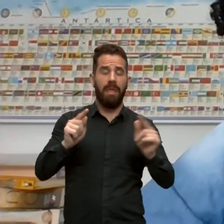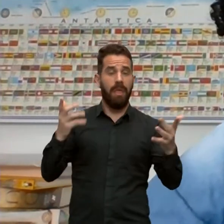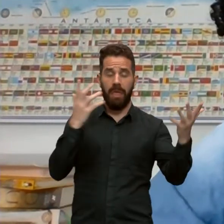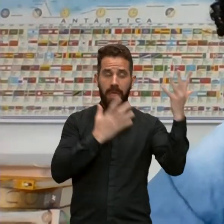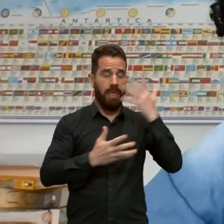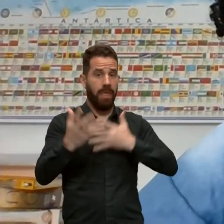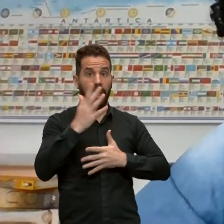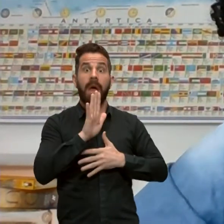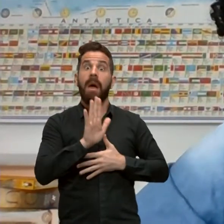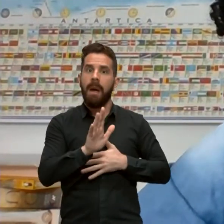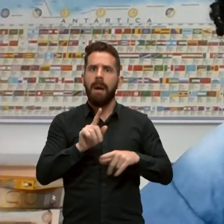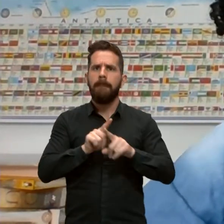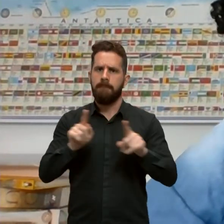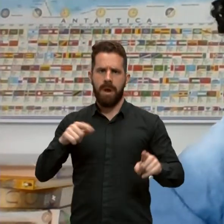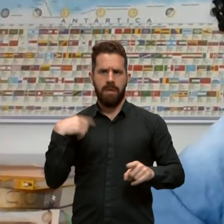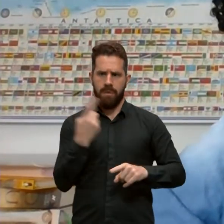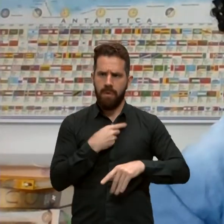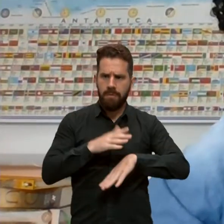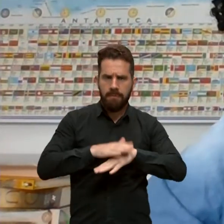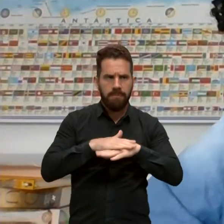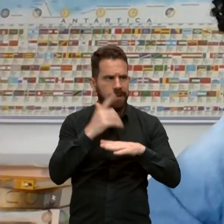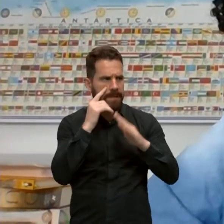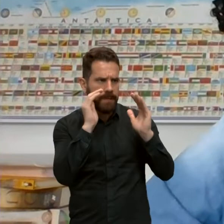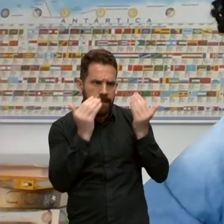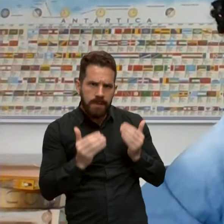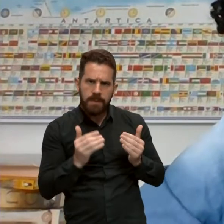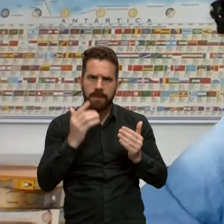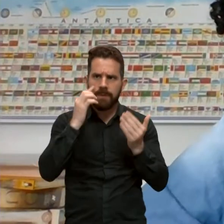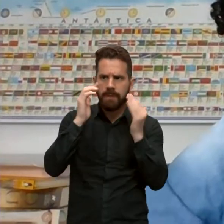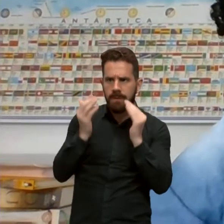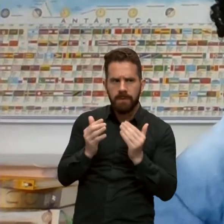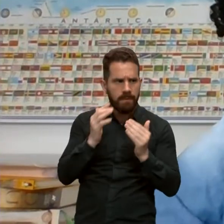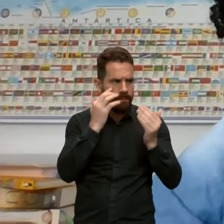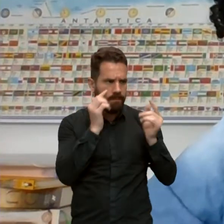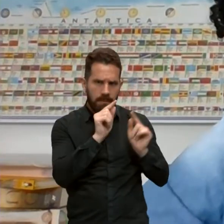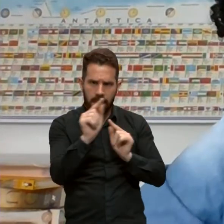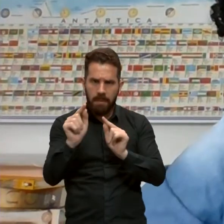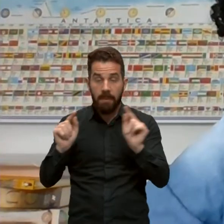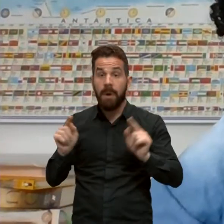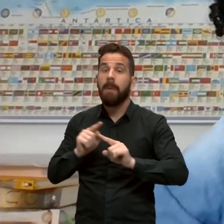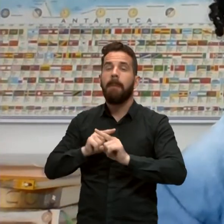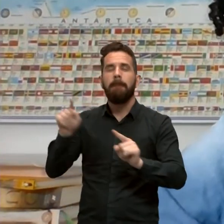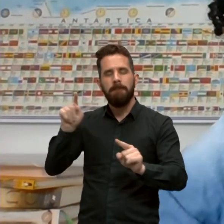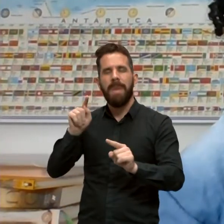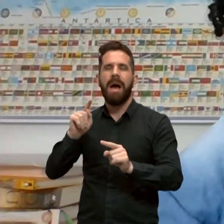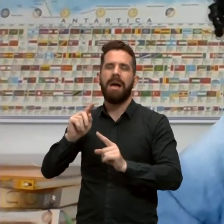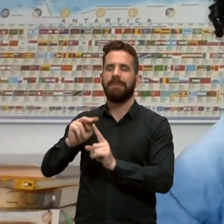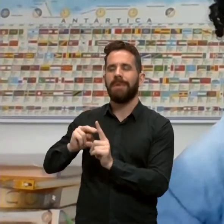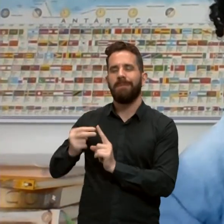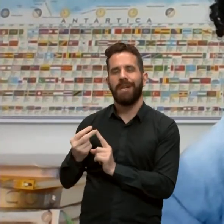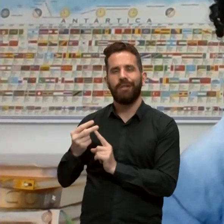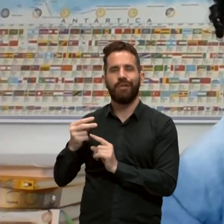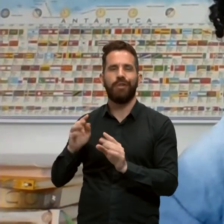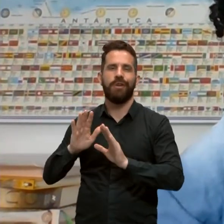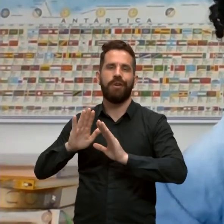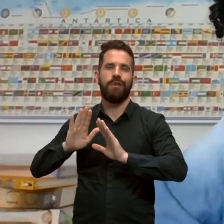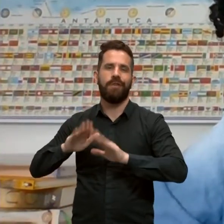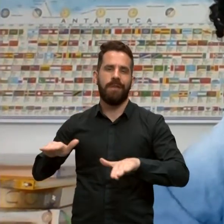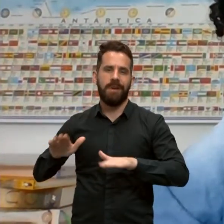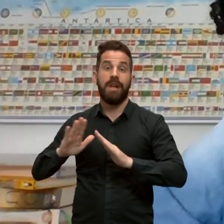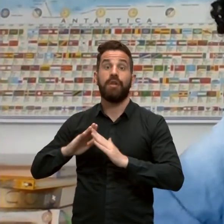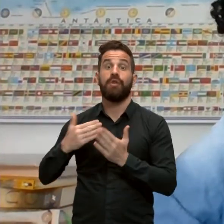cada vez mais as informações, e isso numa perspectiva escolar. Então, de que forma que podemos aplicar o